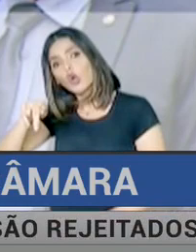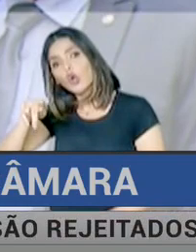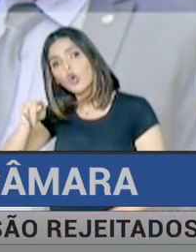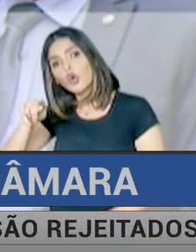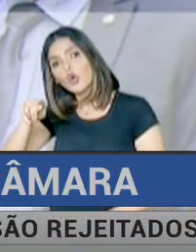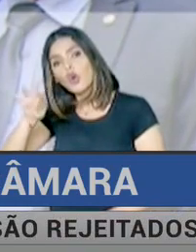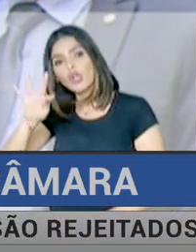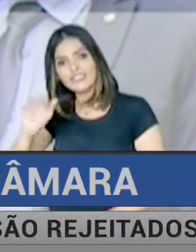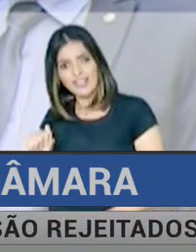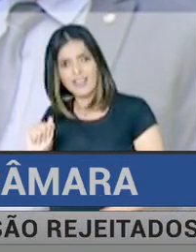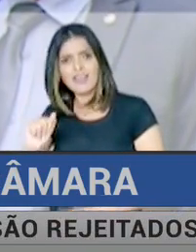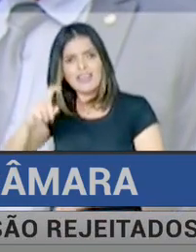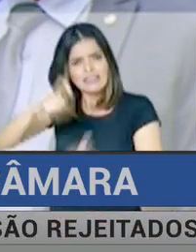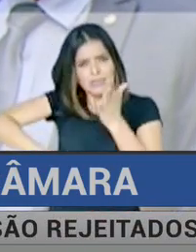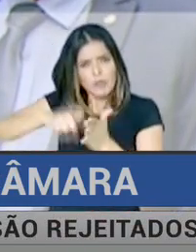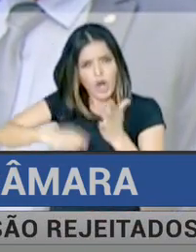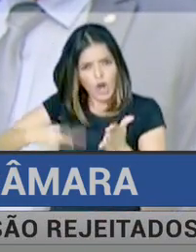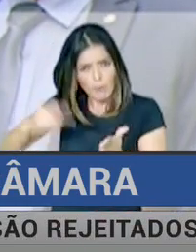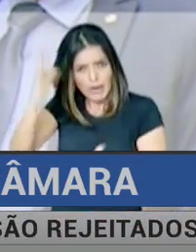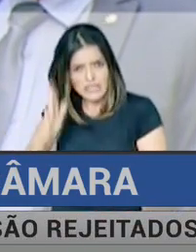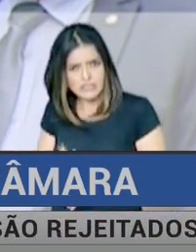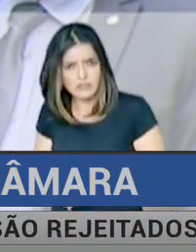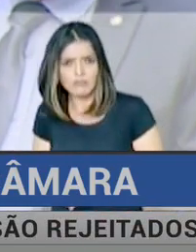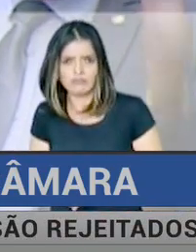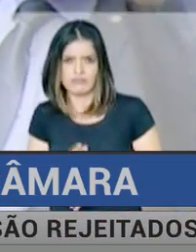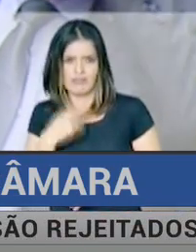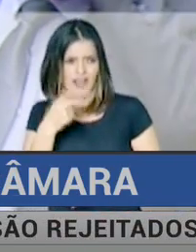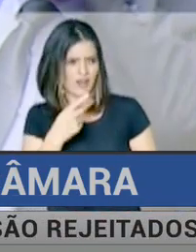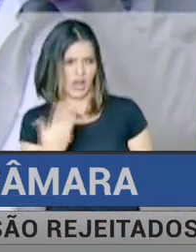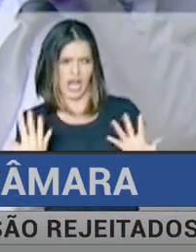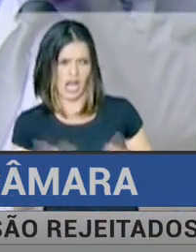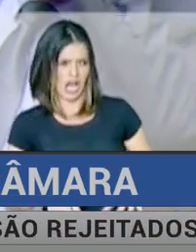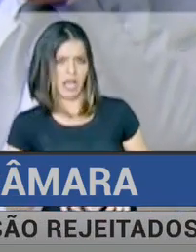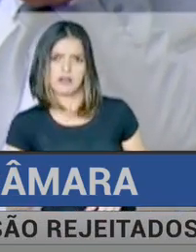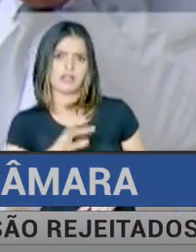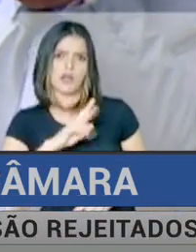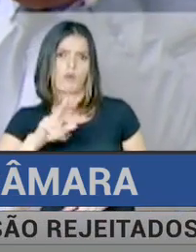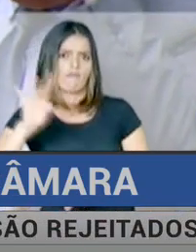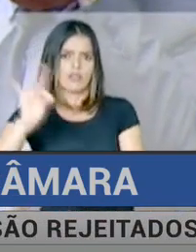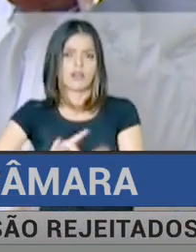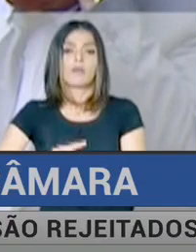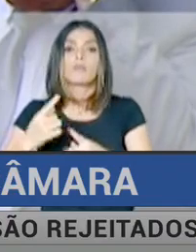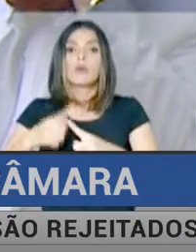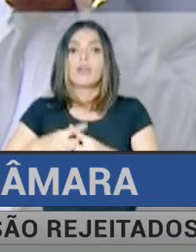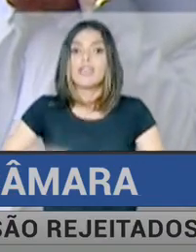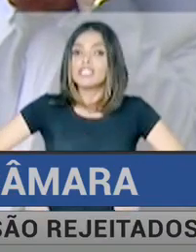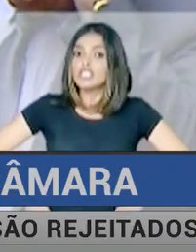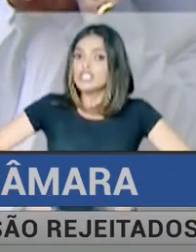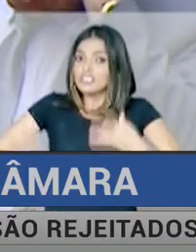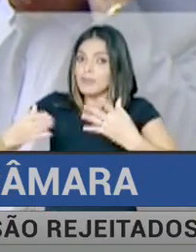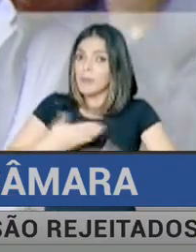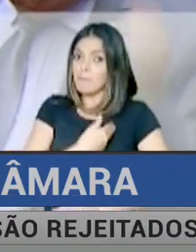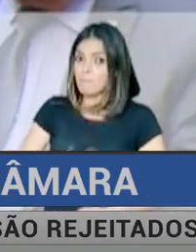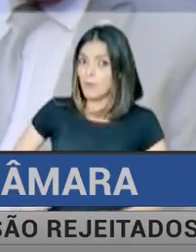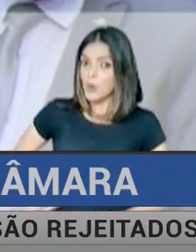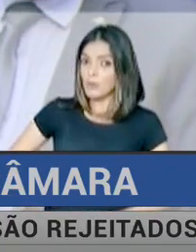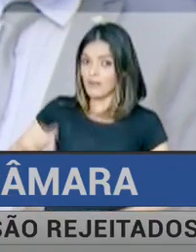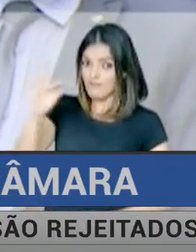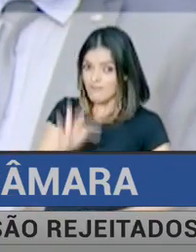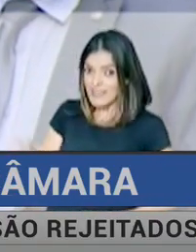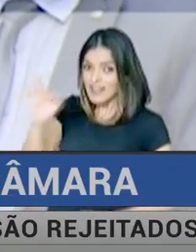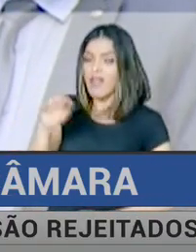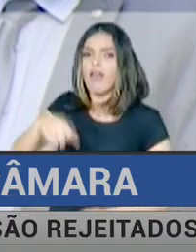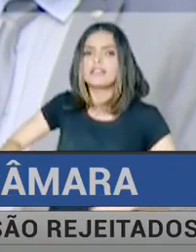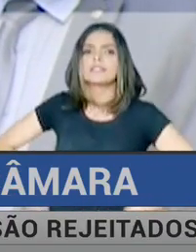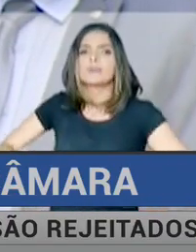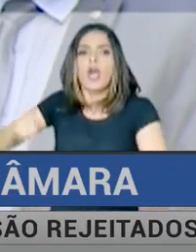de carga tributária no Brasil de hoje não está falando a verdade, porque quase 100% das despesas públicas federais são